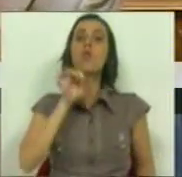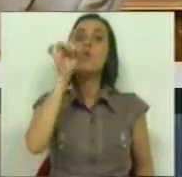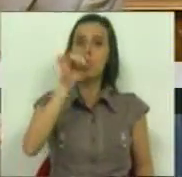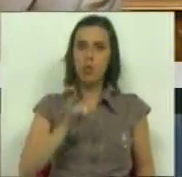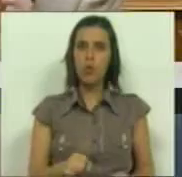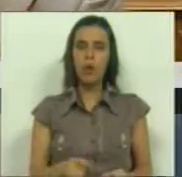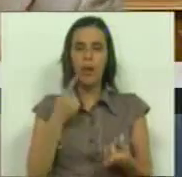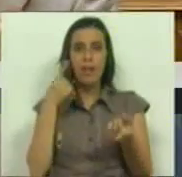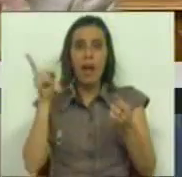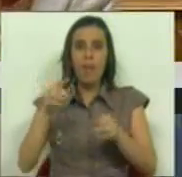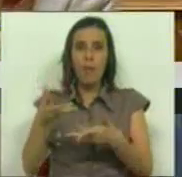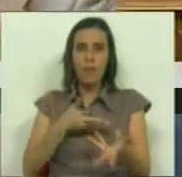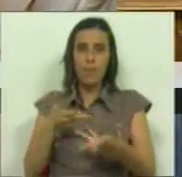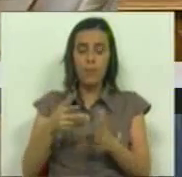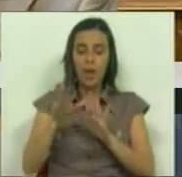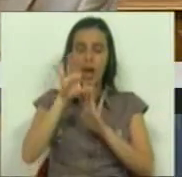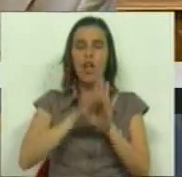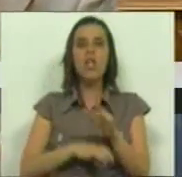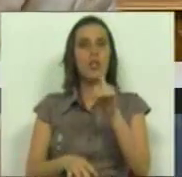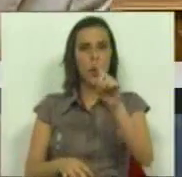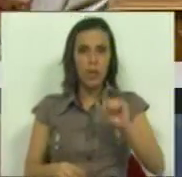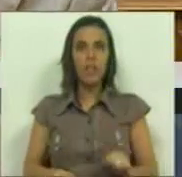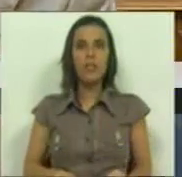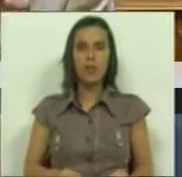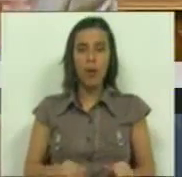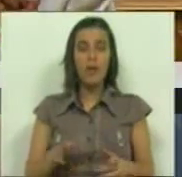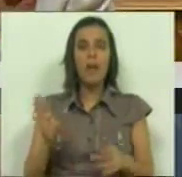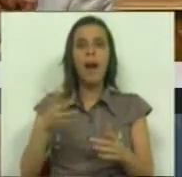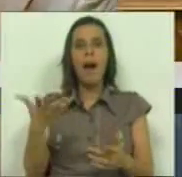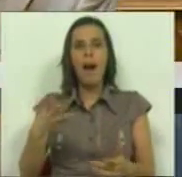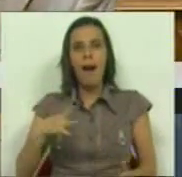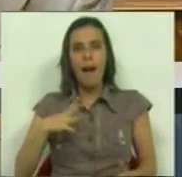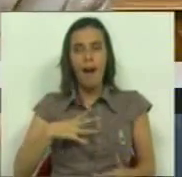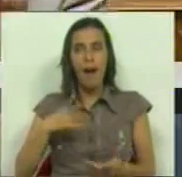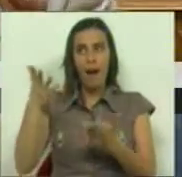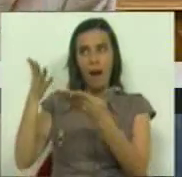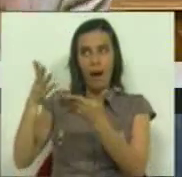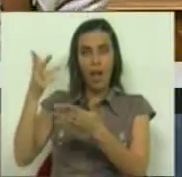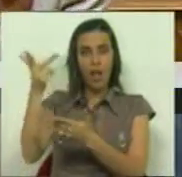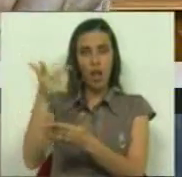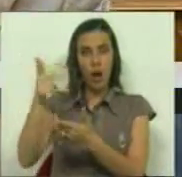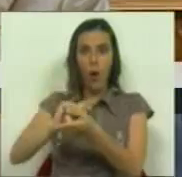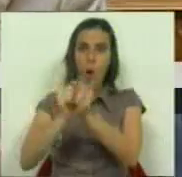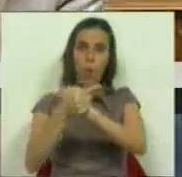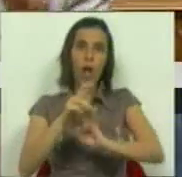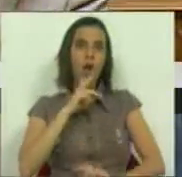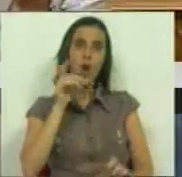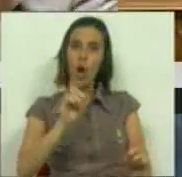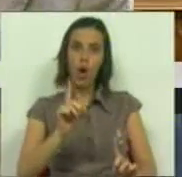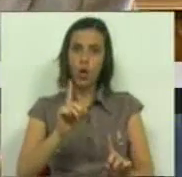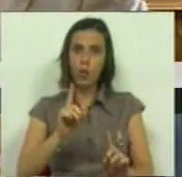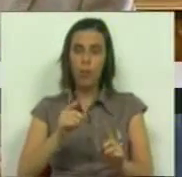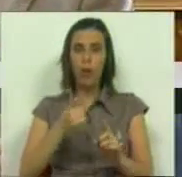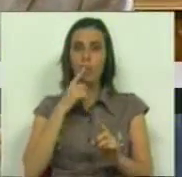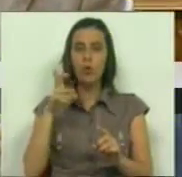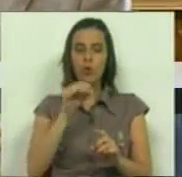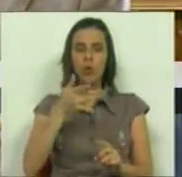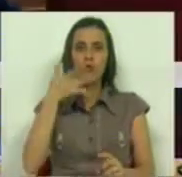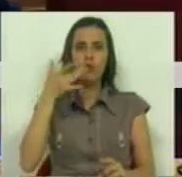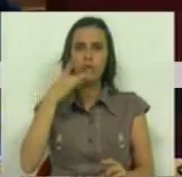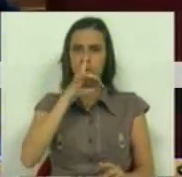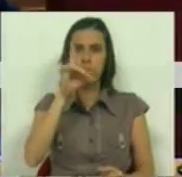senhor está a renegociar as condições e a estender a mão à Troika, em vez de responder contra juros